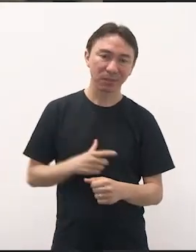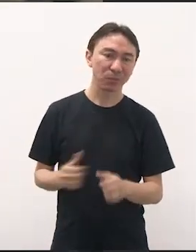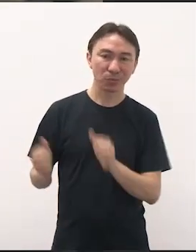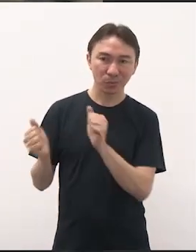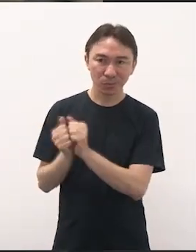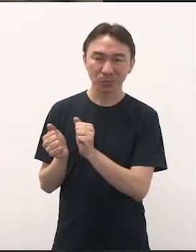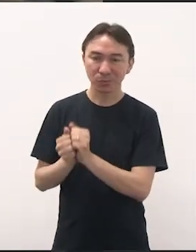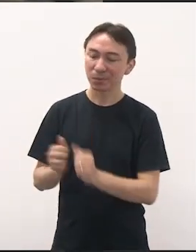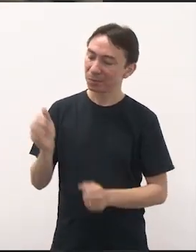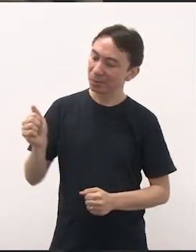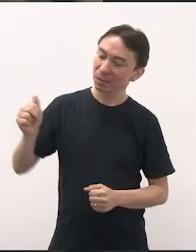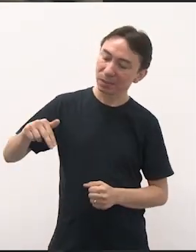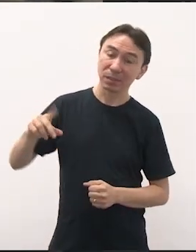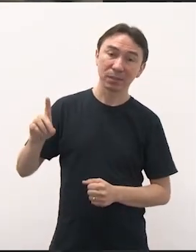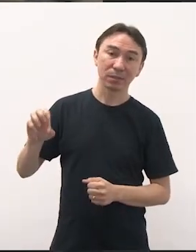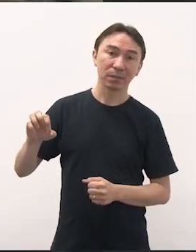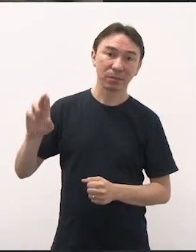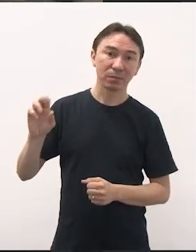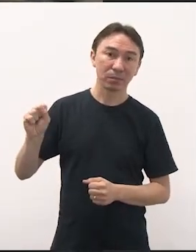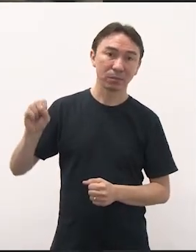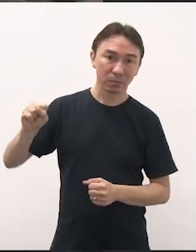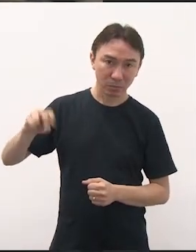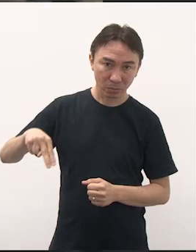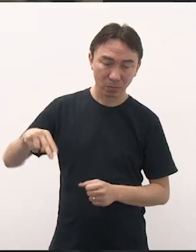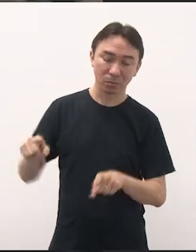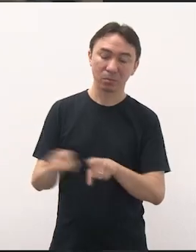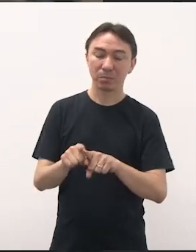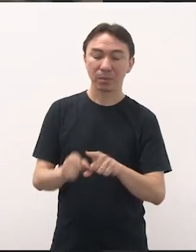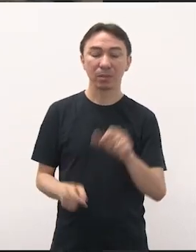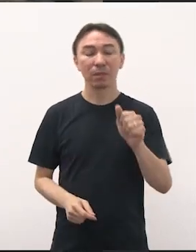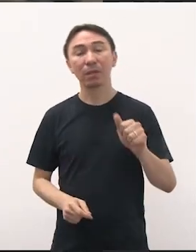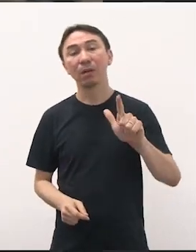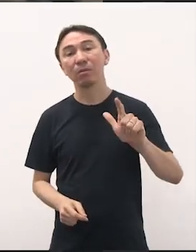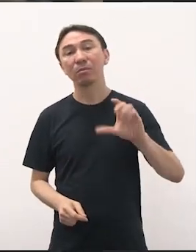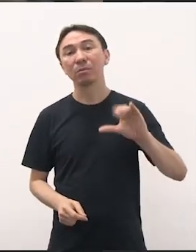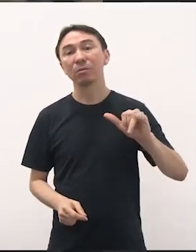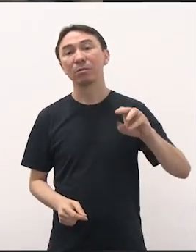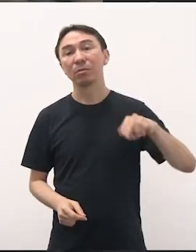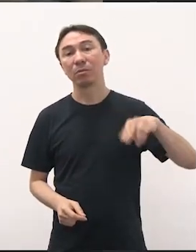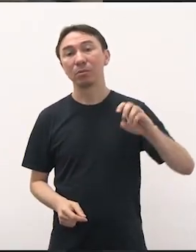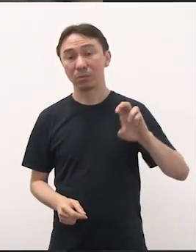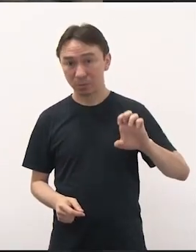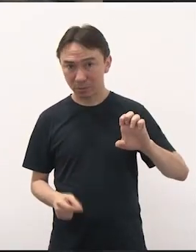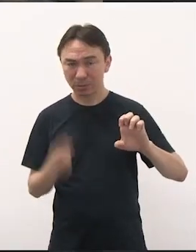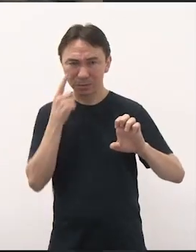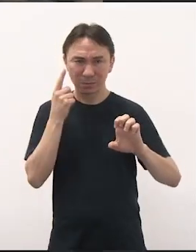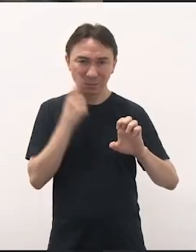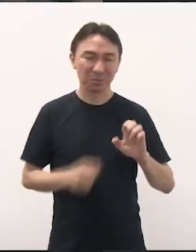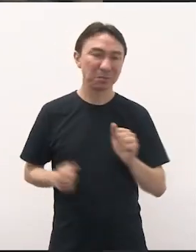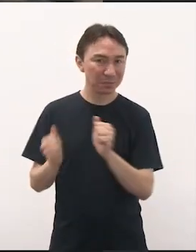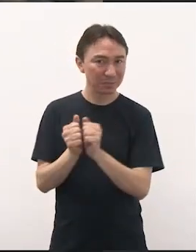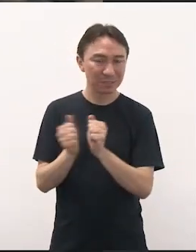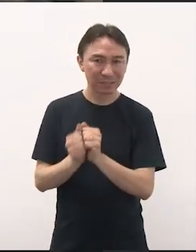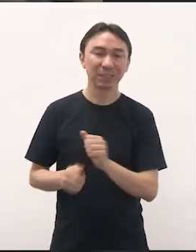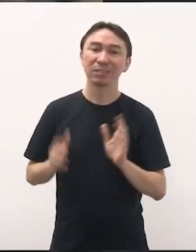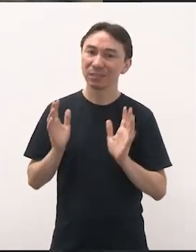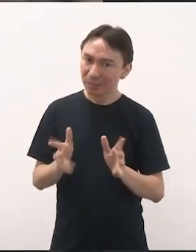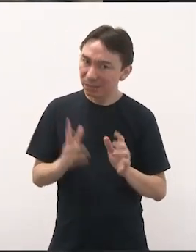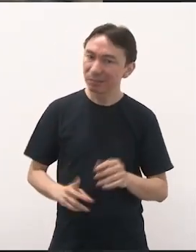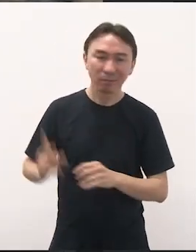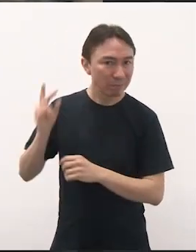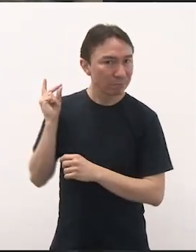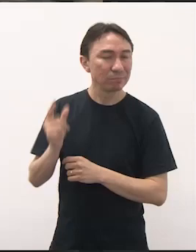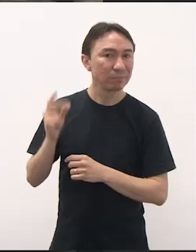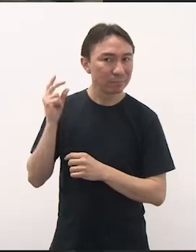são o Anderson e a Alcione, que representam a nossa parceria já de um bom tempo com a Unifesp e a Fundação